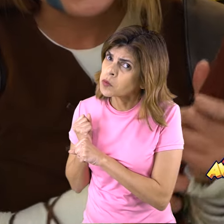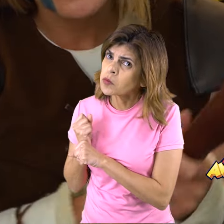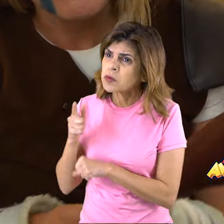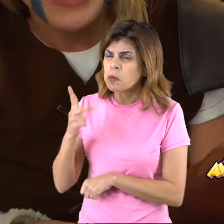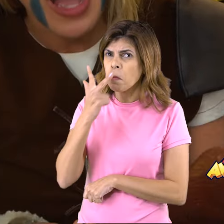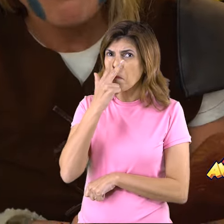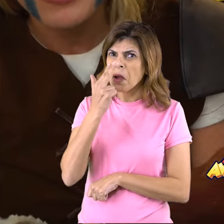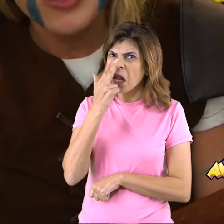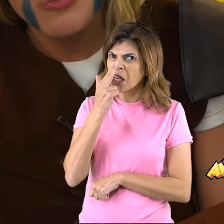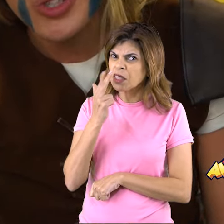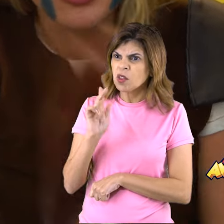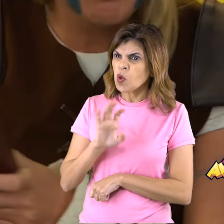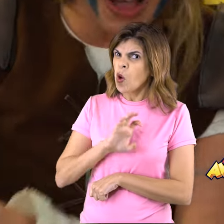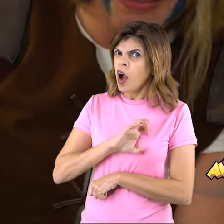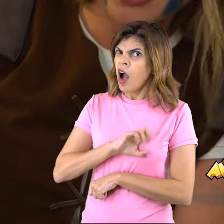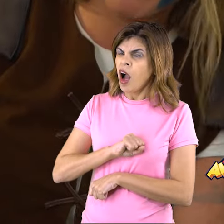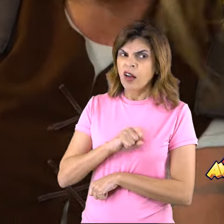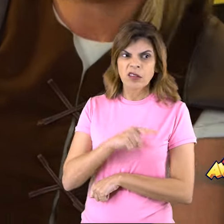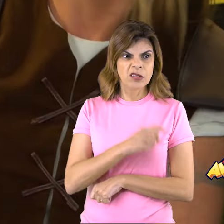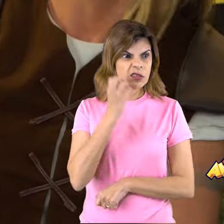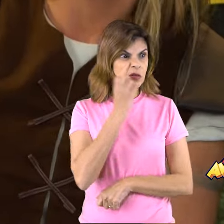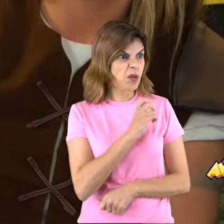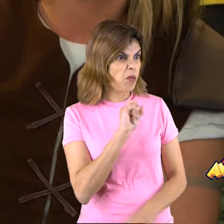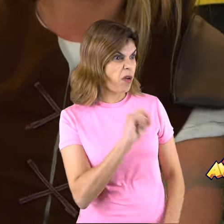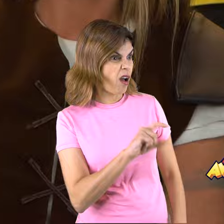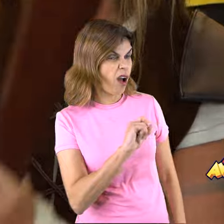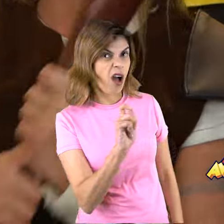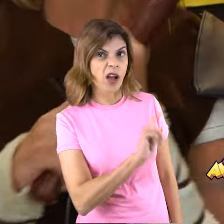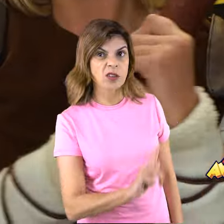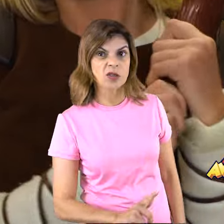parece que não está amando muito o Barba Azul, não!